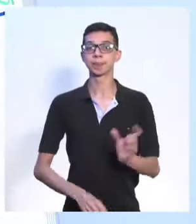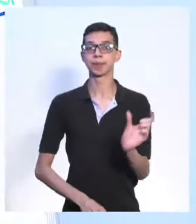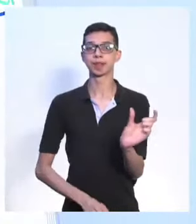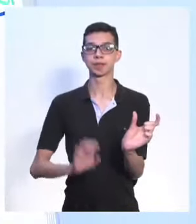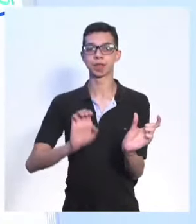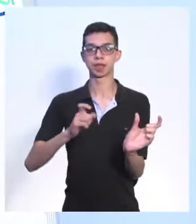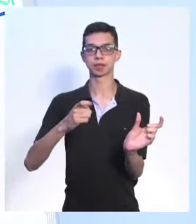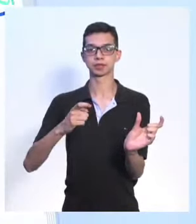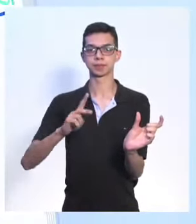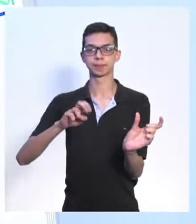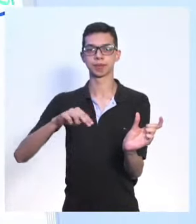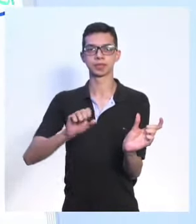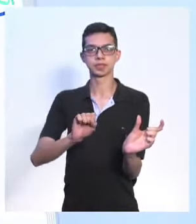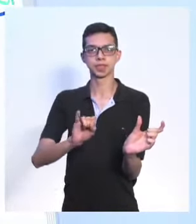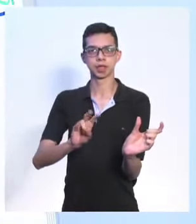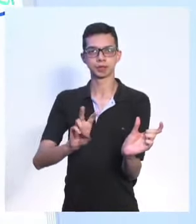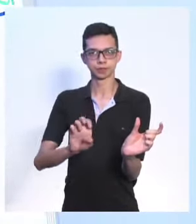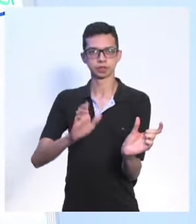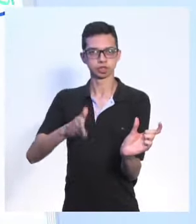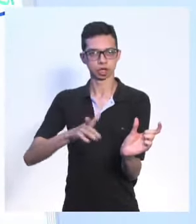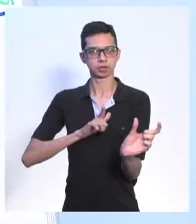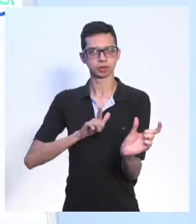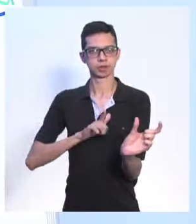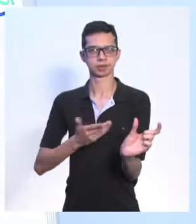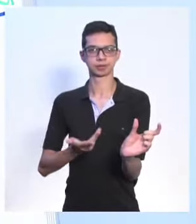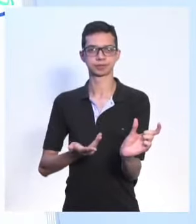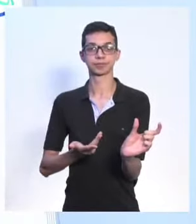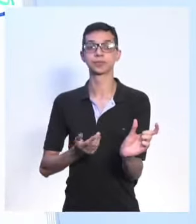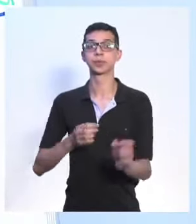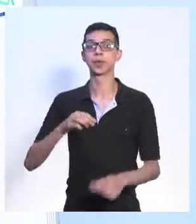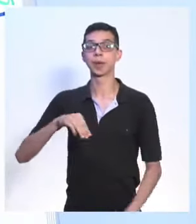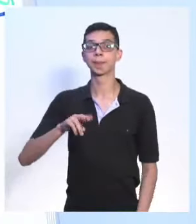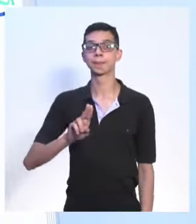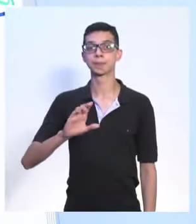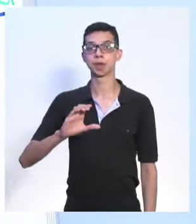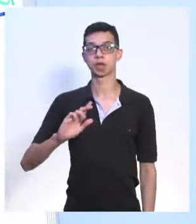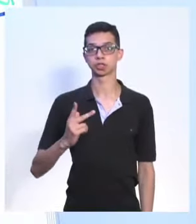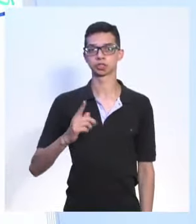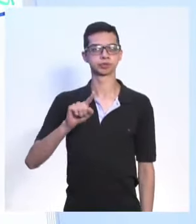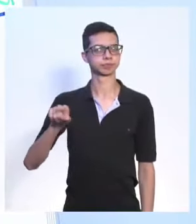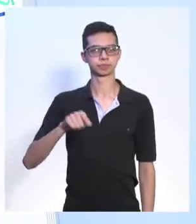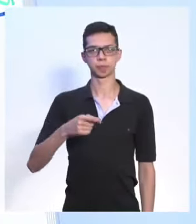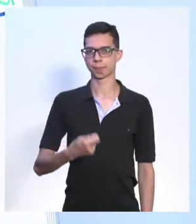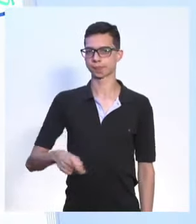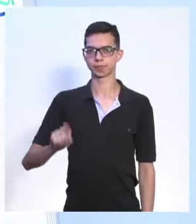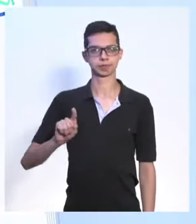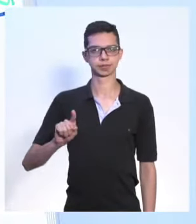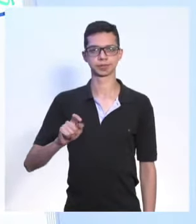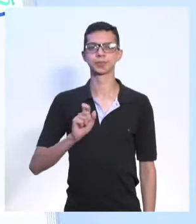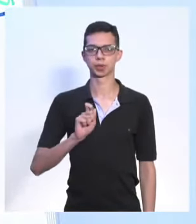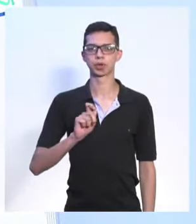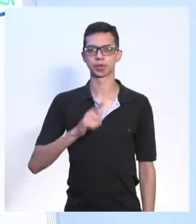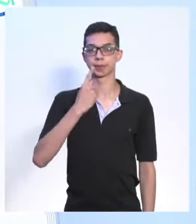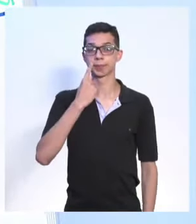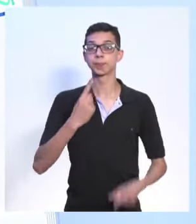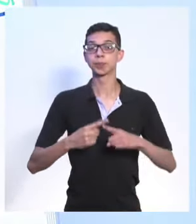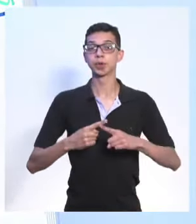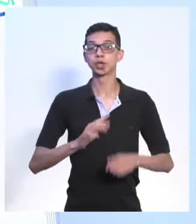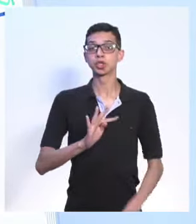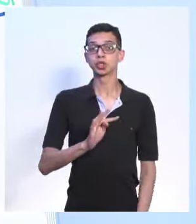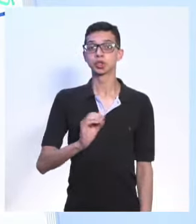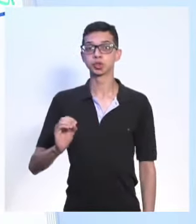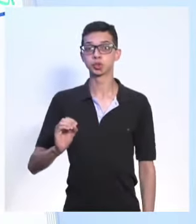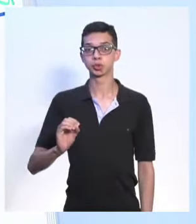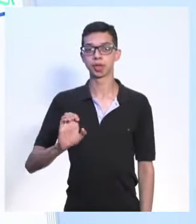estou dando qualidade para algo, né, é um adjetivo, esse much... Não precisa. Então, it's too expensive, já que significa é